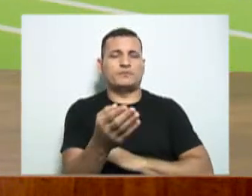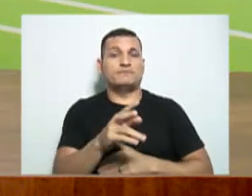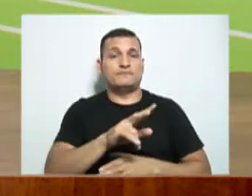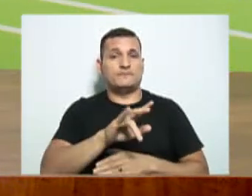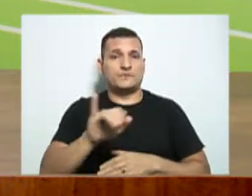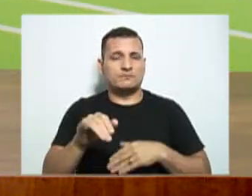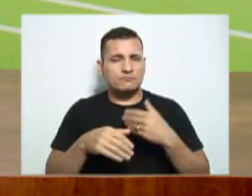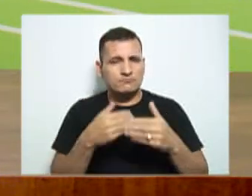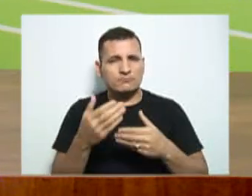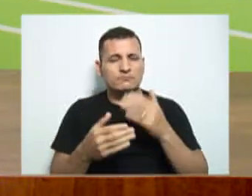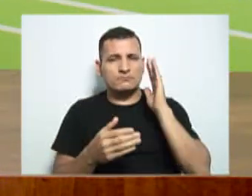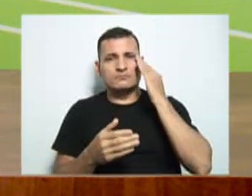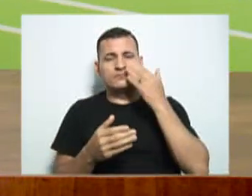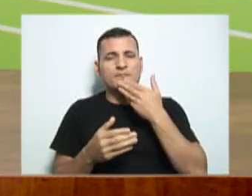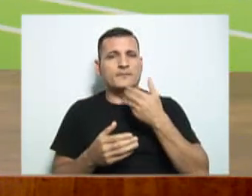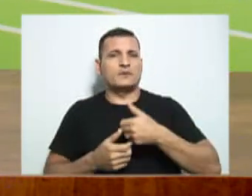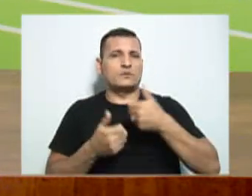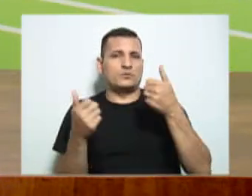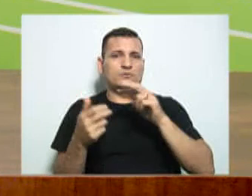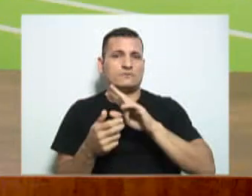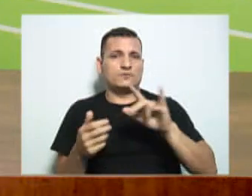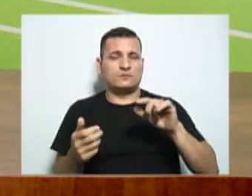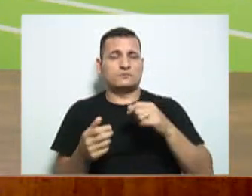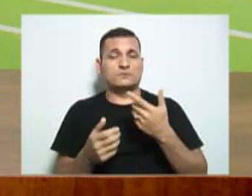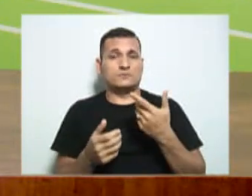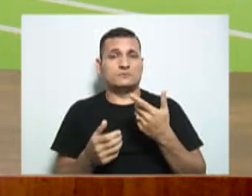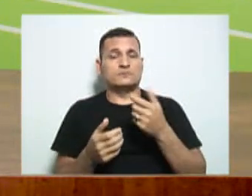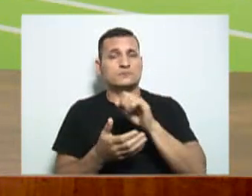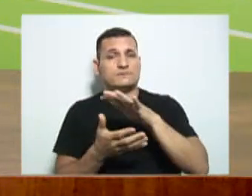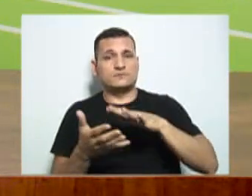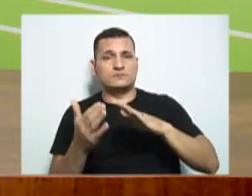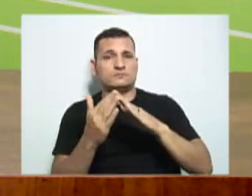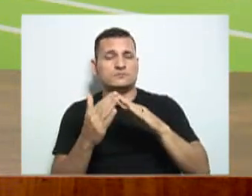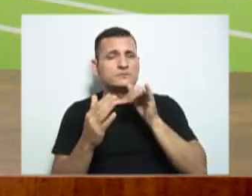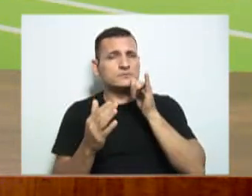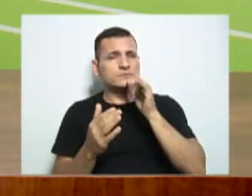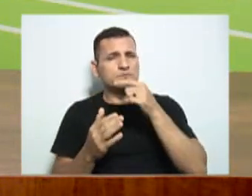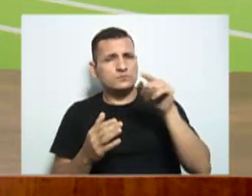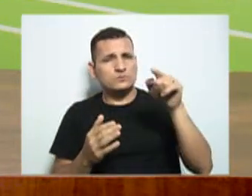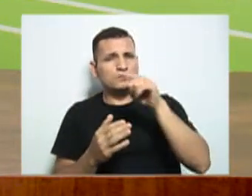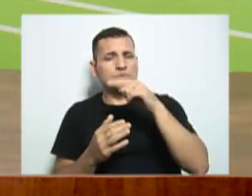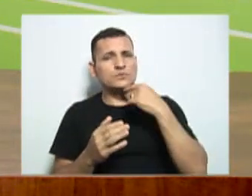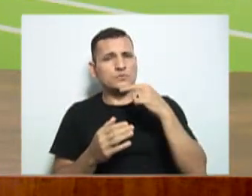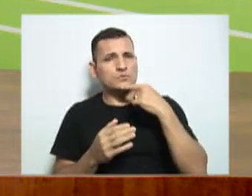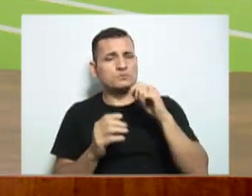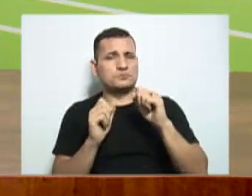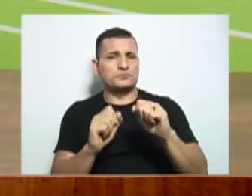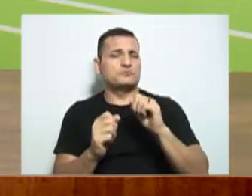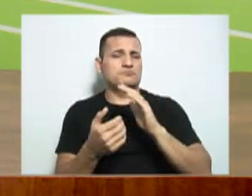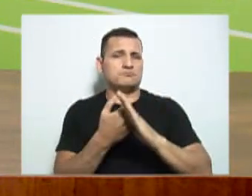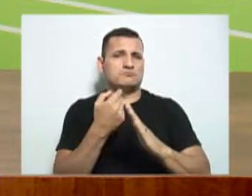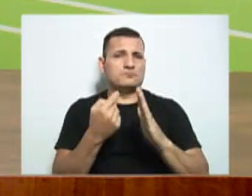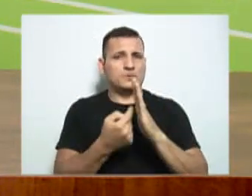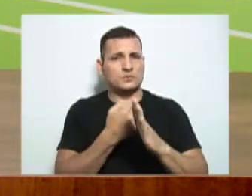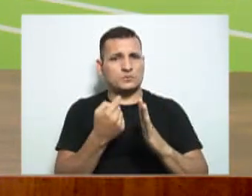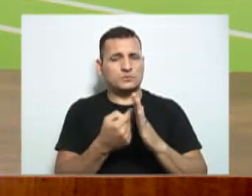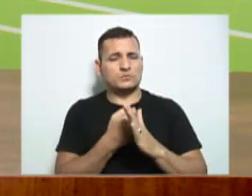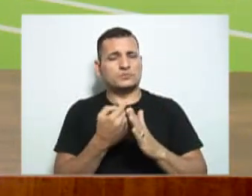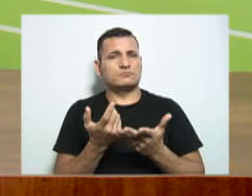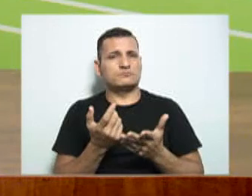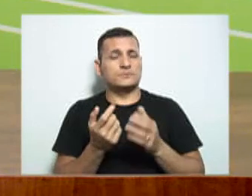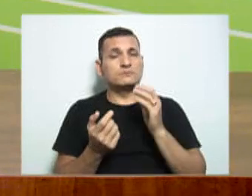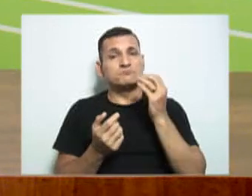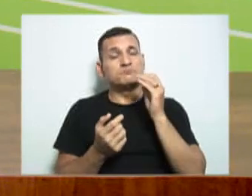vão compreendendo melhor, principalmente na atividade de percurso. Qualquer dúvida, vocês encaminhem, tá certo? E a gente vai